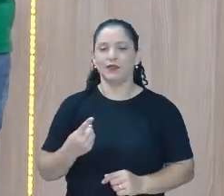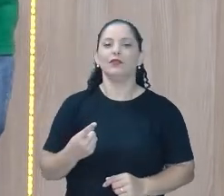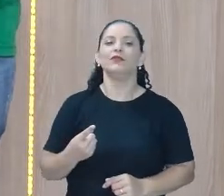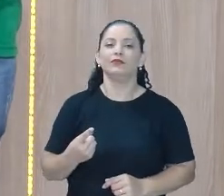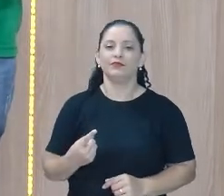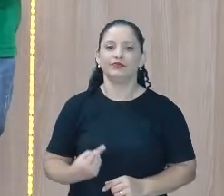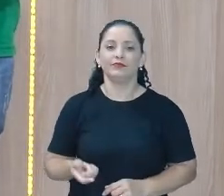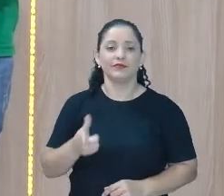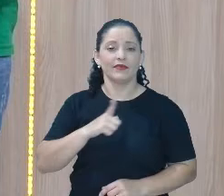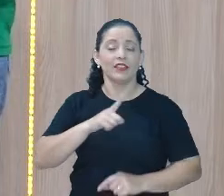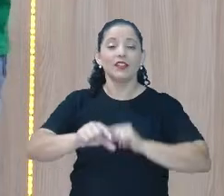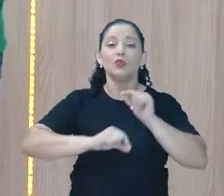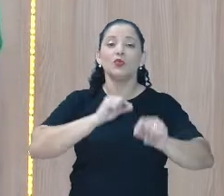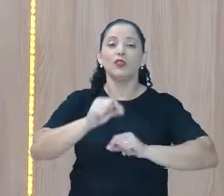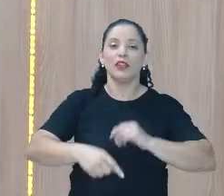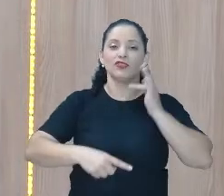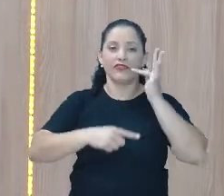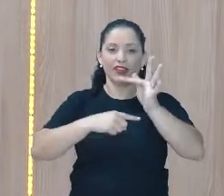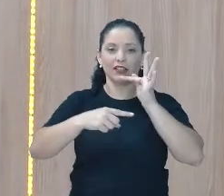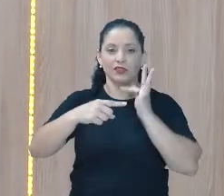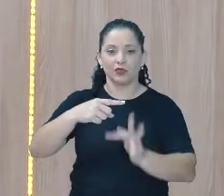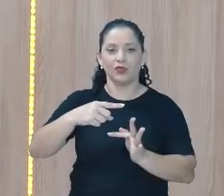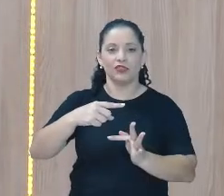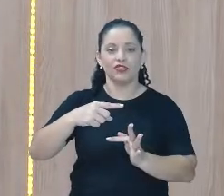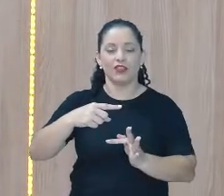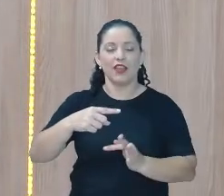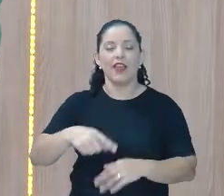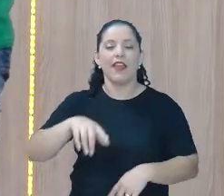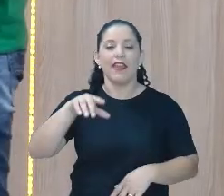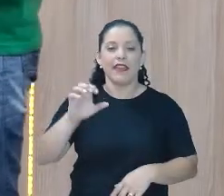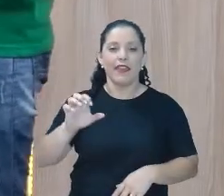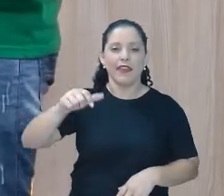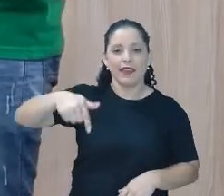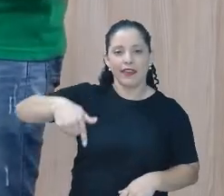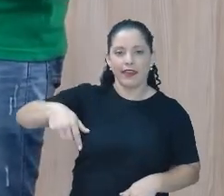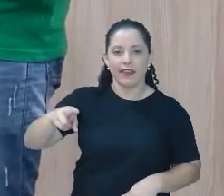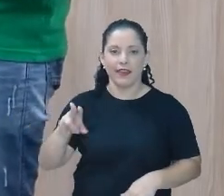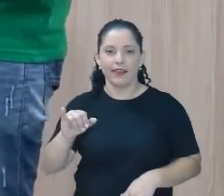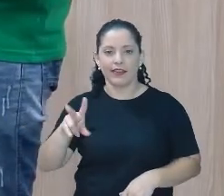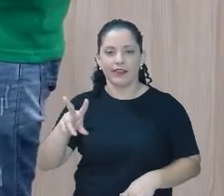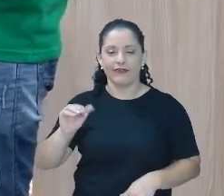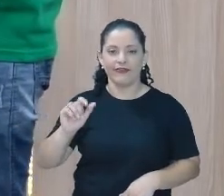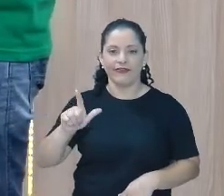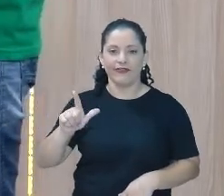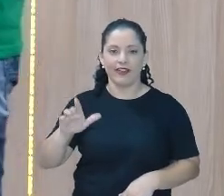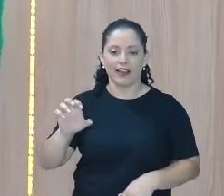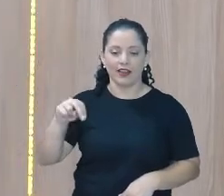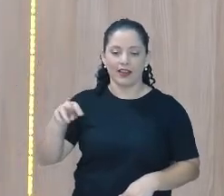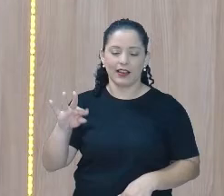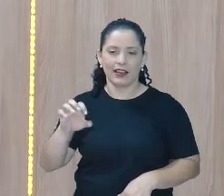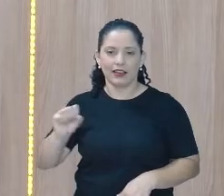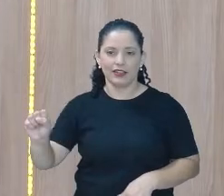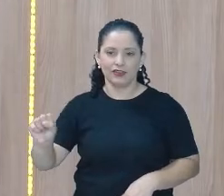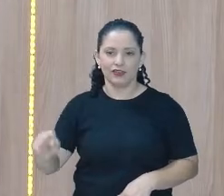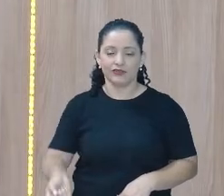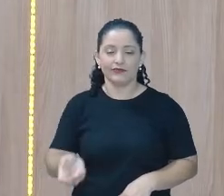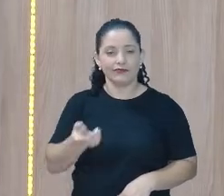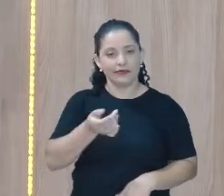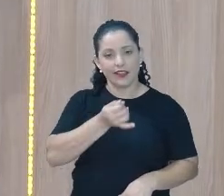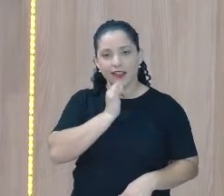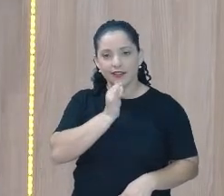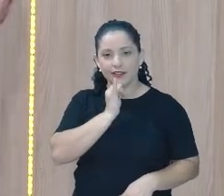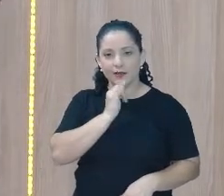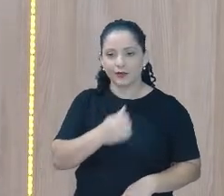frações equivalentes, certo? Então, acompanha aqui comigo o que eu trouxe para vocês. Eu tenho aqui um retângulo,